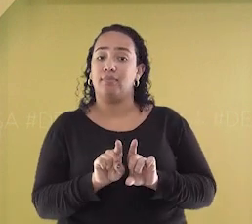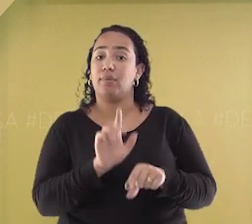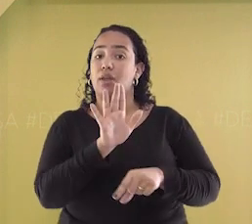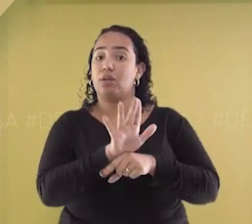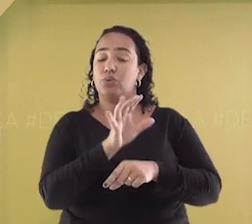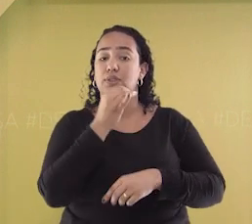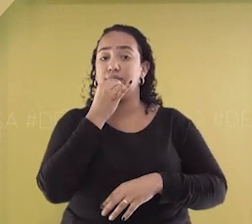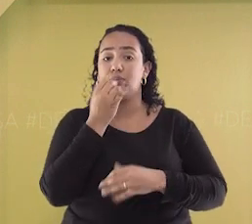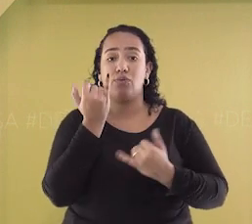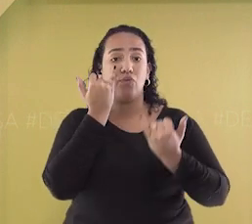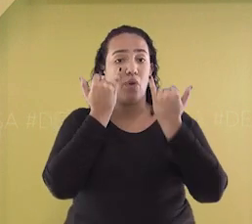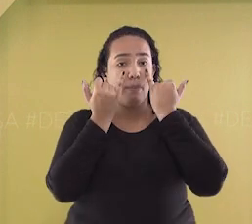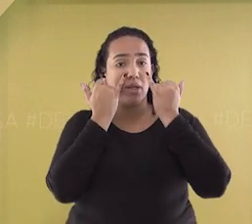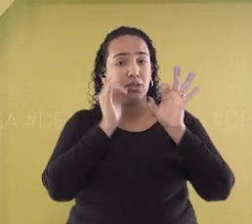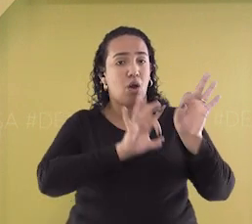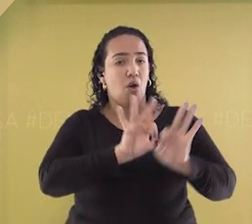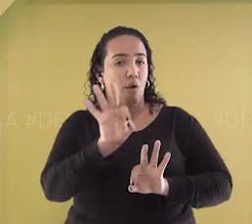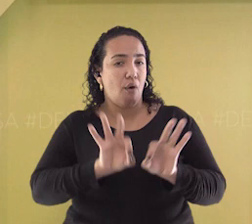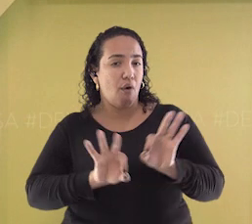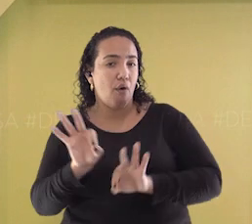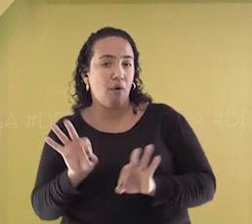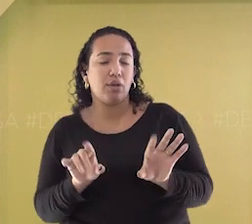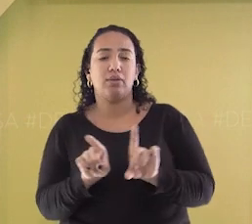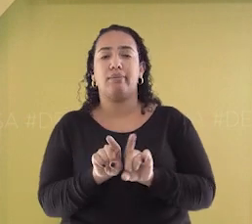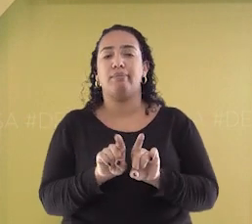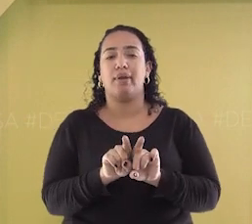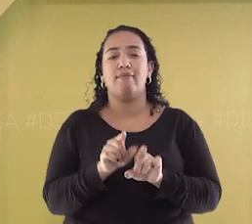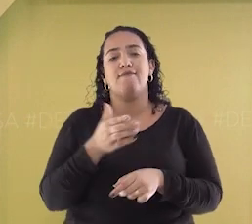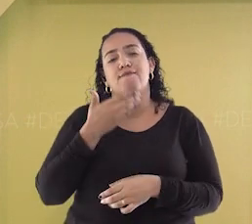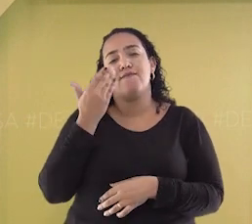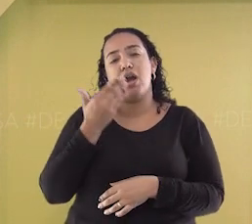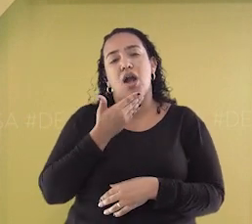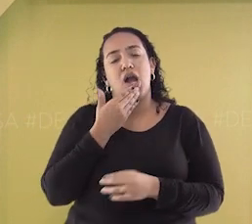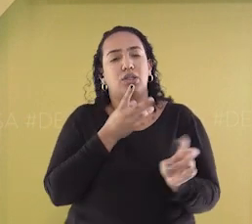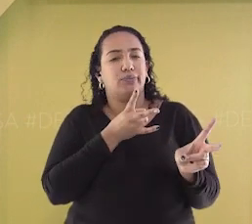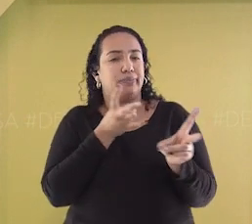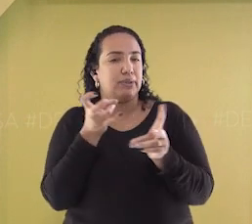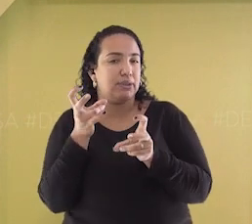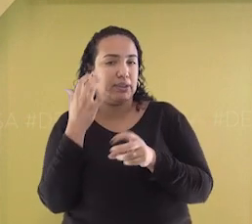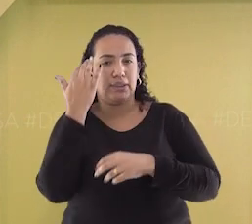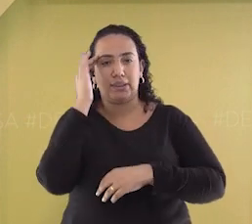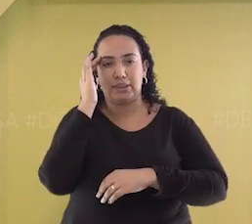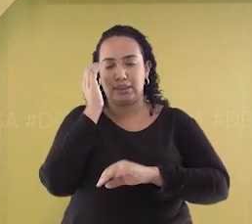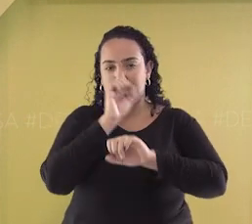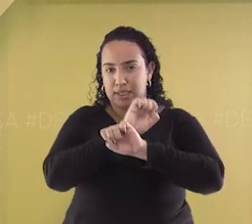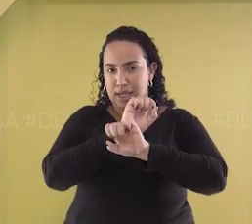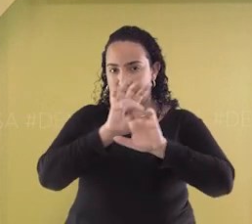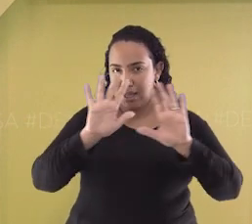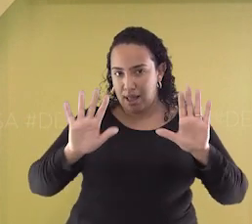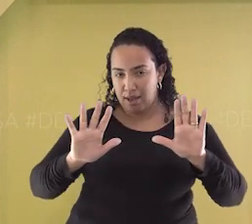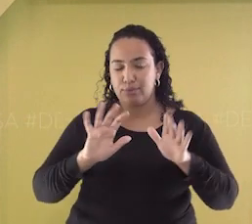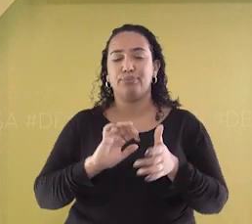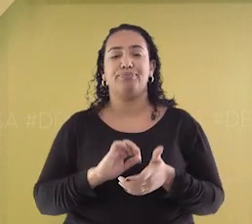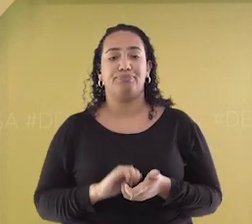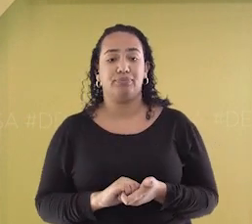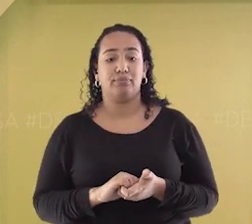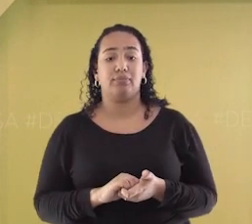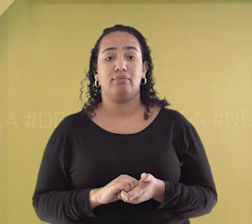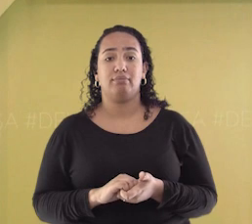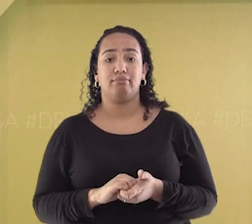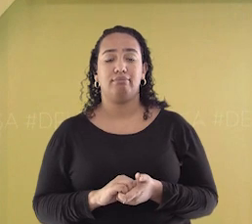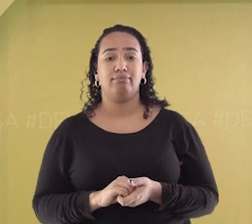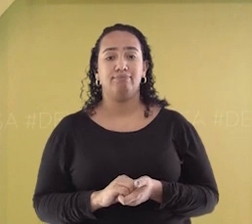para organizar as informações e deixar elas mais fáceis de serem entendidas e percebidas através